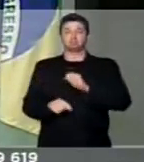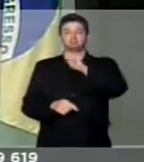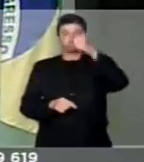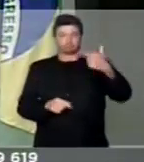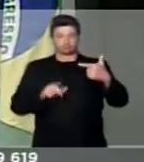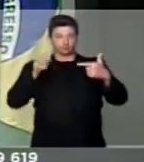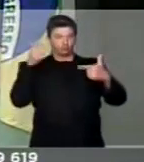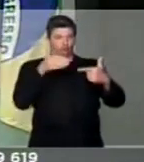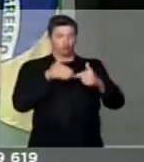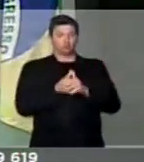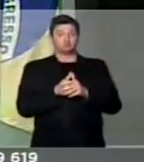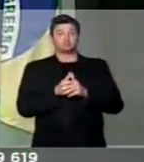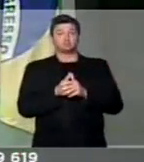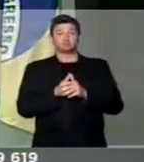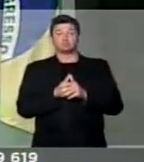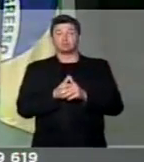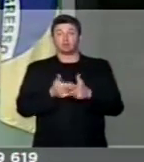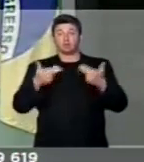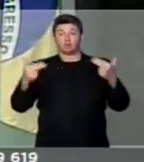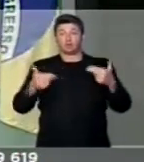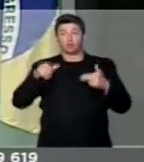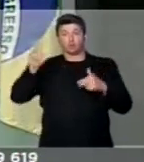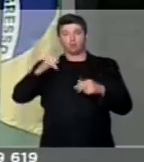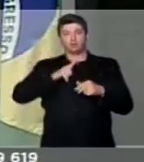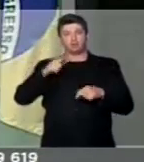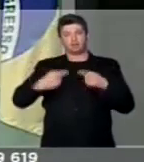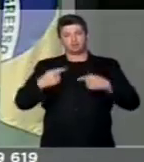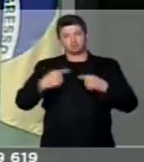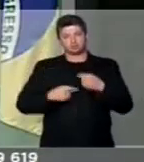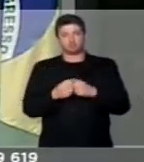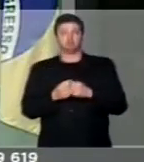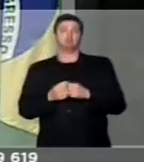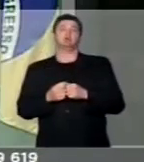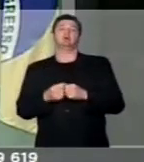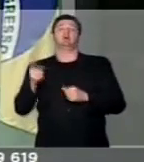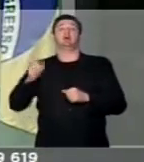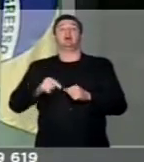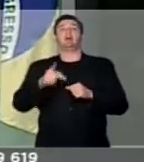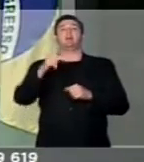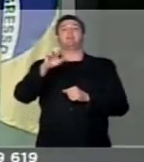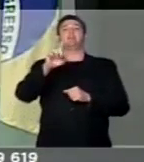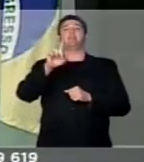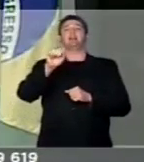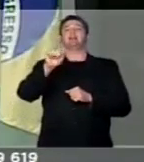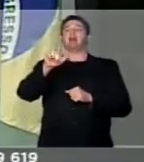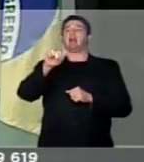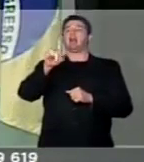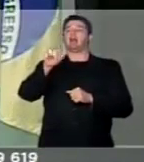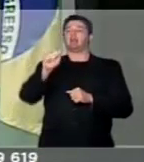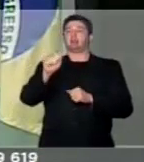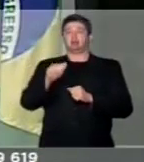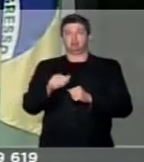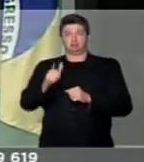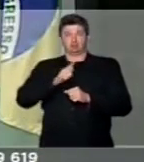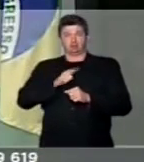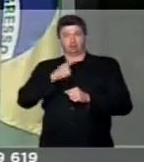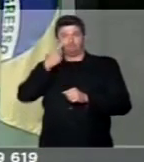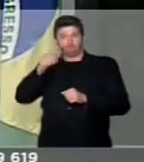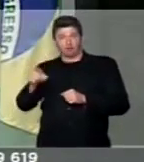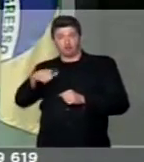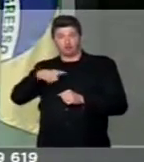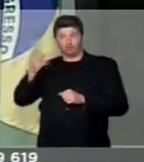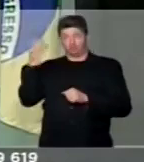segundo lugar, a questão que aqui se encontra em discussão, a questão das pedaladas. Se houve ou não